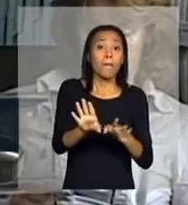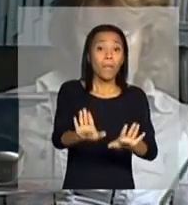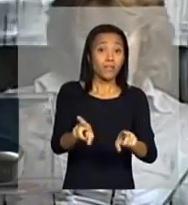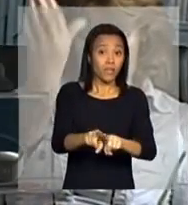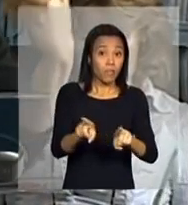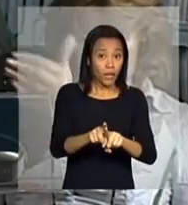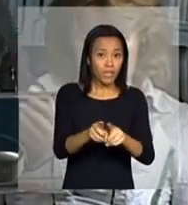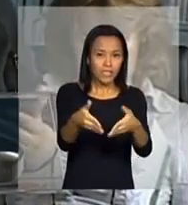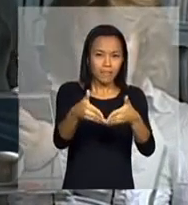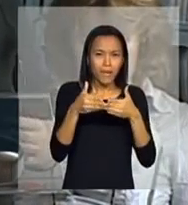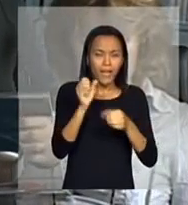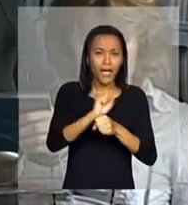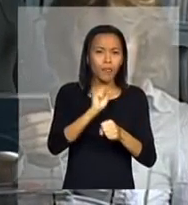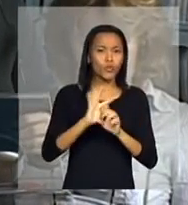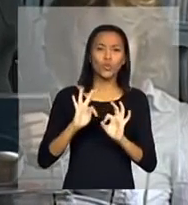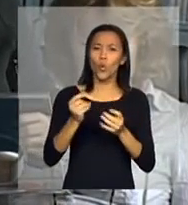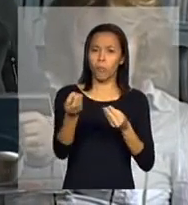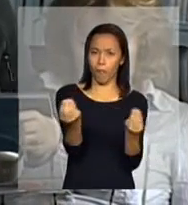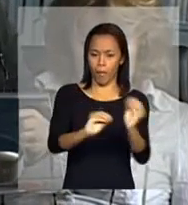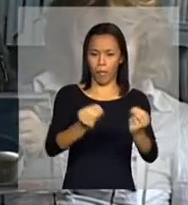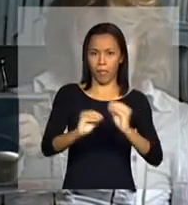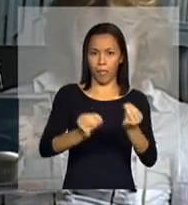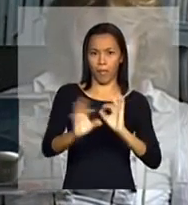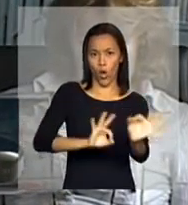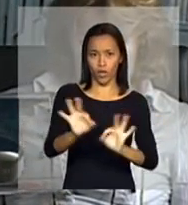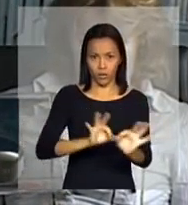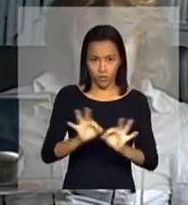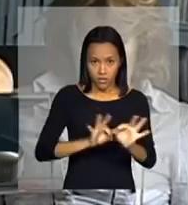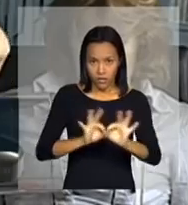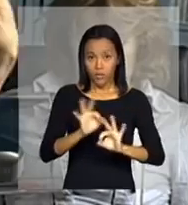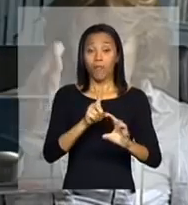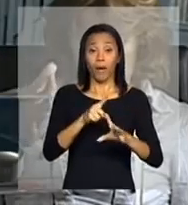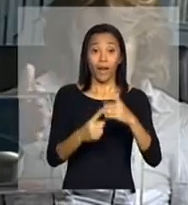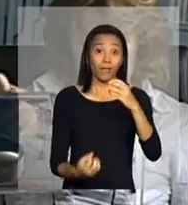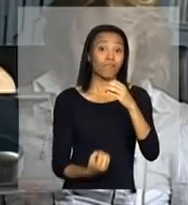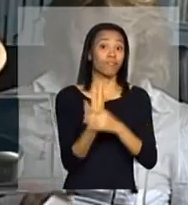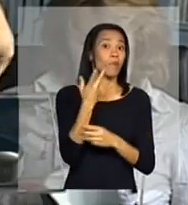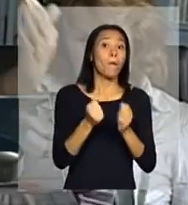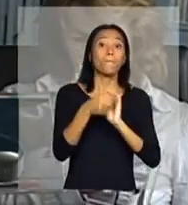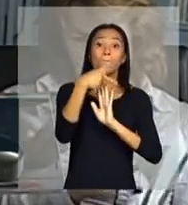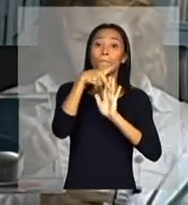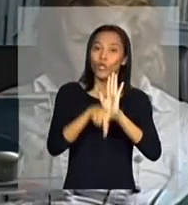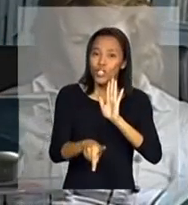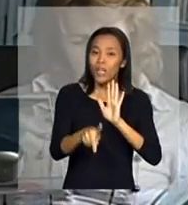esperamos também todo o planejamento necessário para a implementação de projetos e